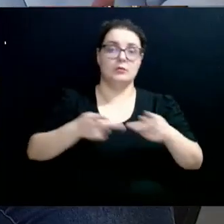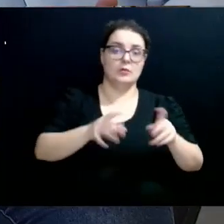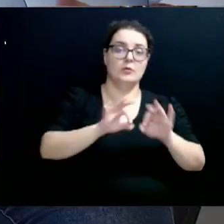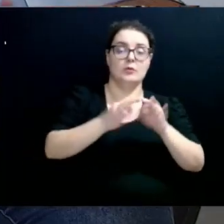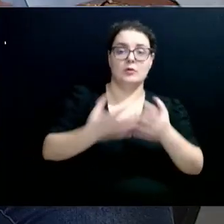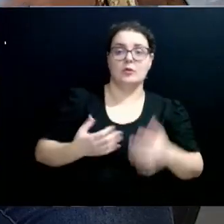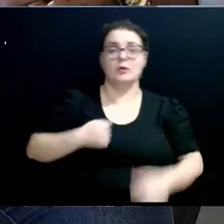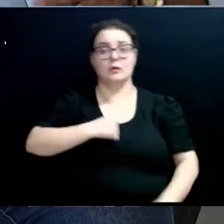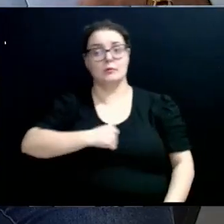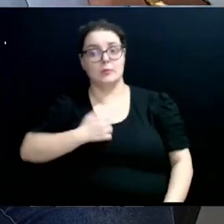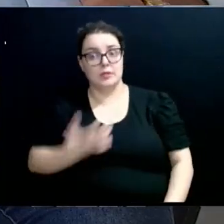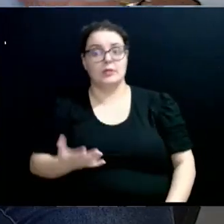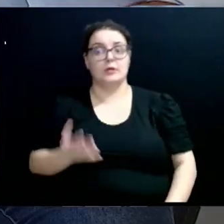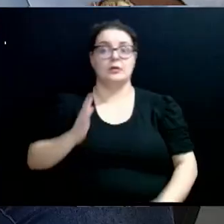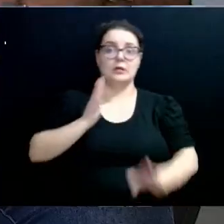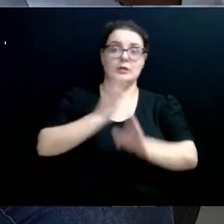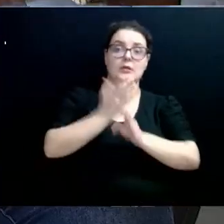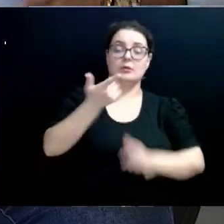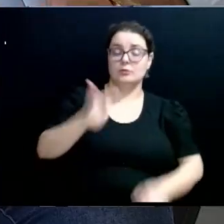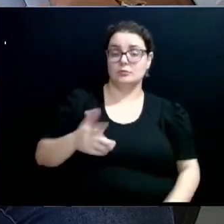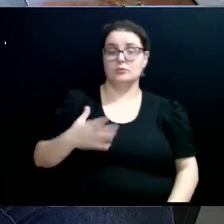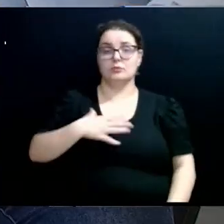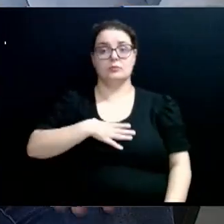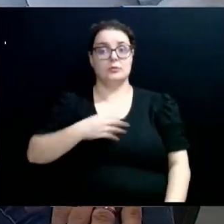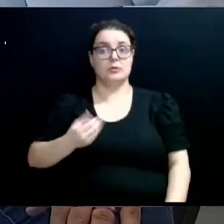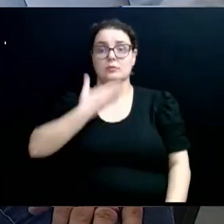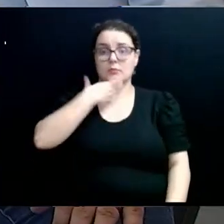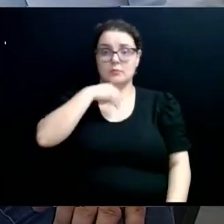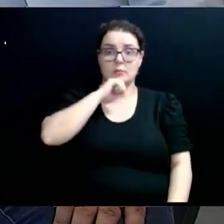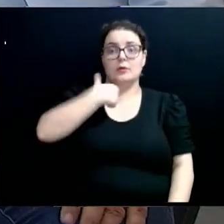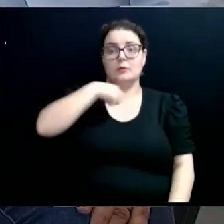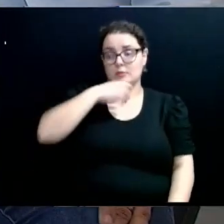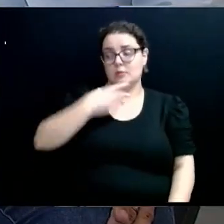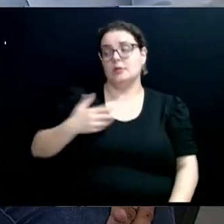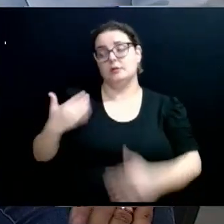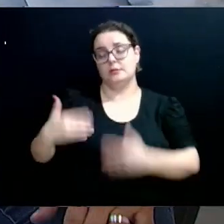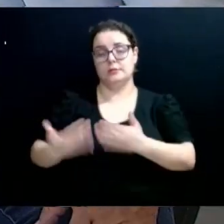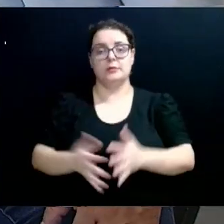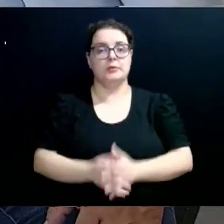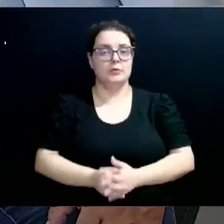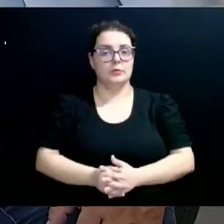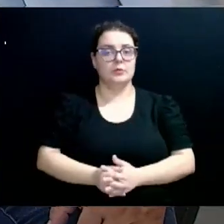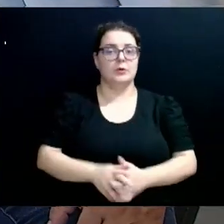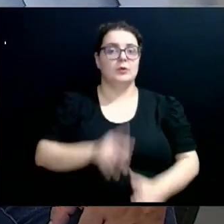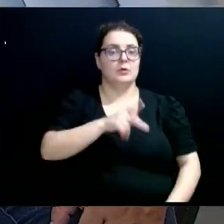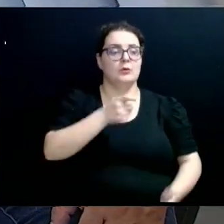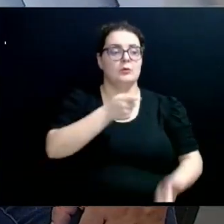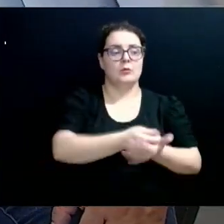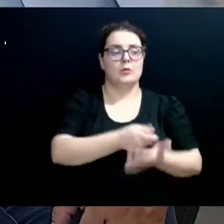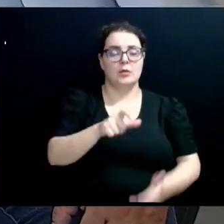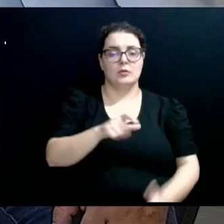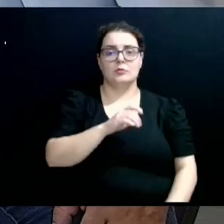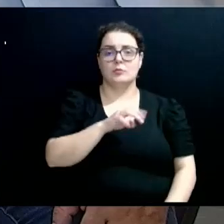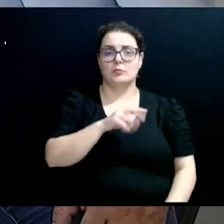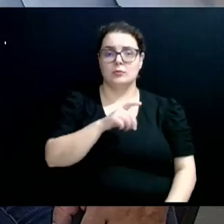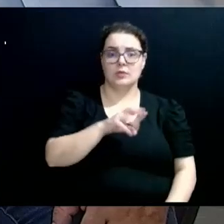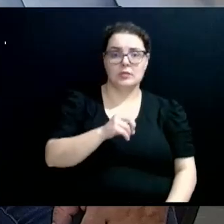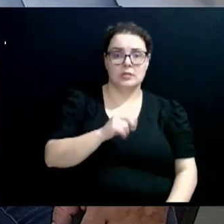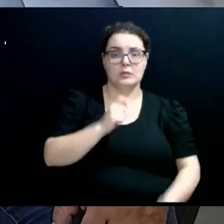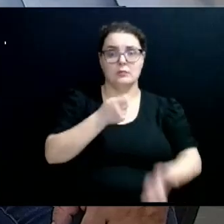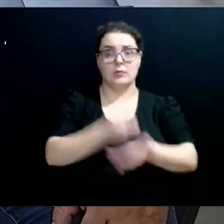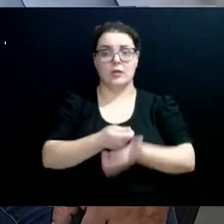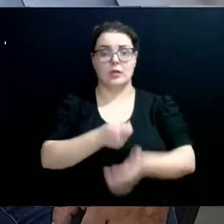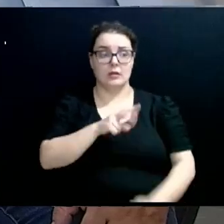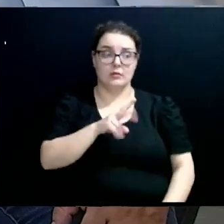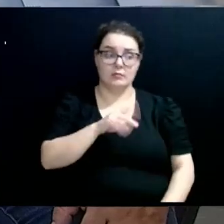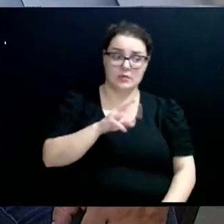Às vezes visitar parentes, matar saudades, reencontrar filhos, pais e assim por diante. E o professor, pagar no cartão de